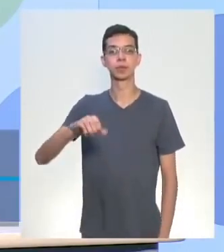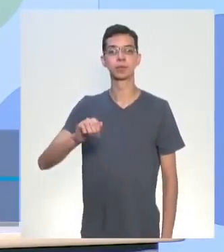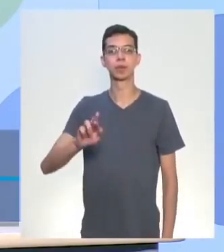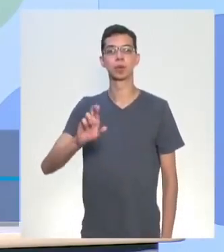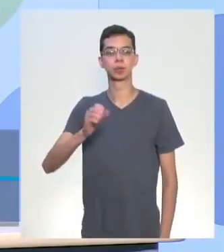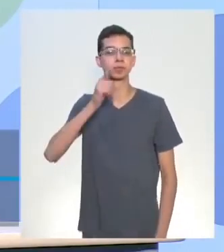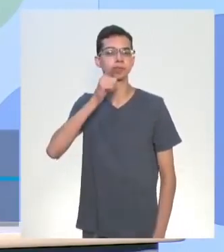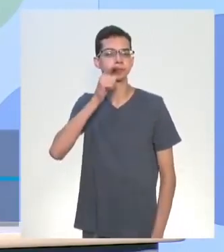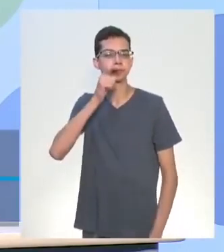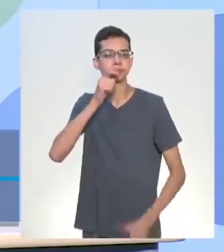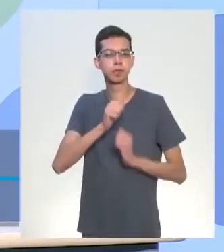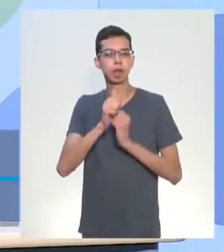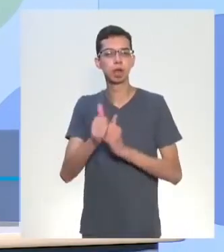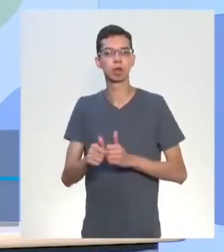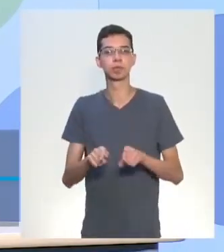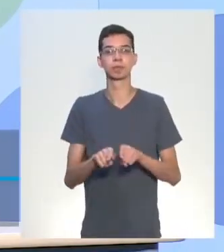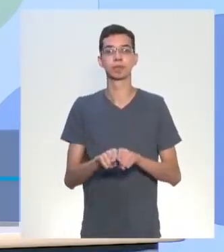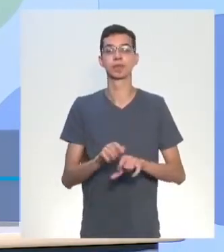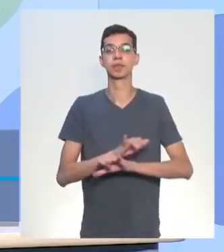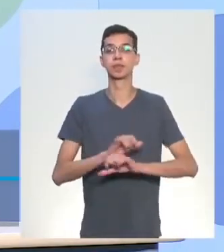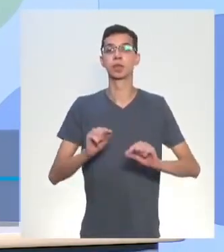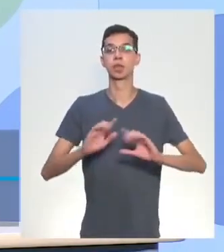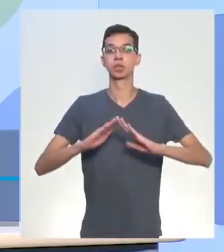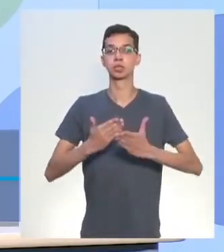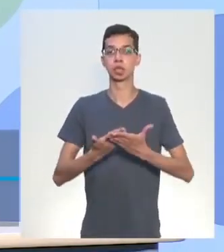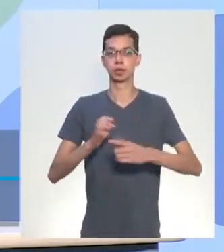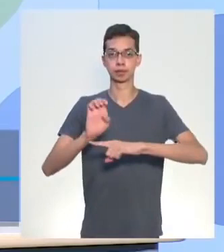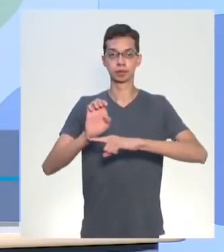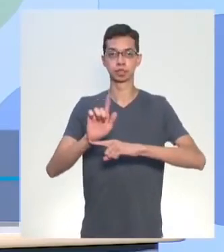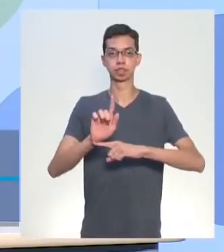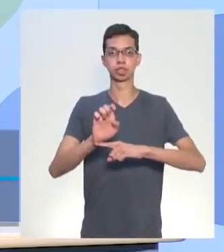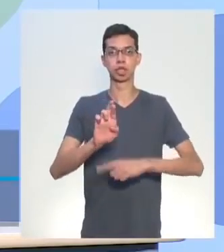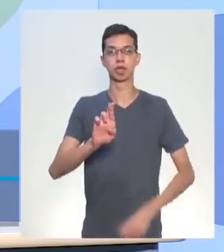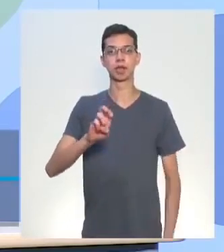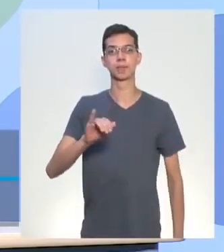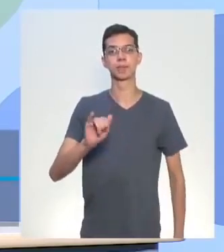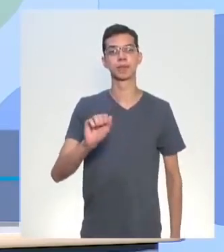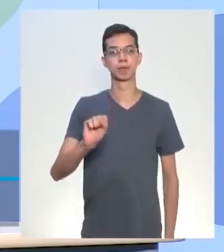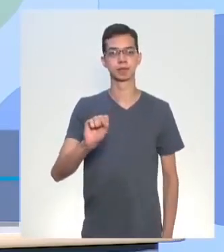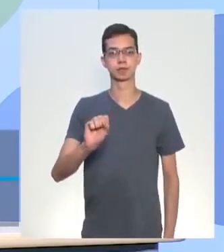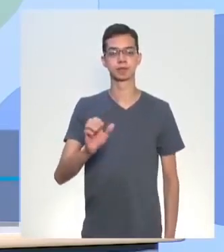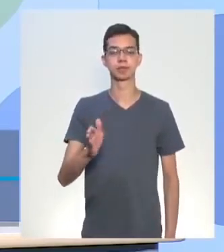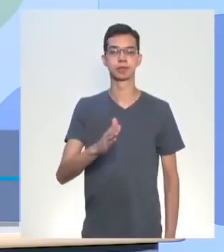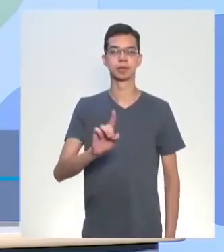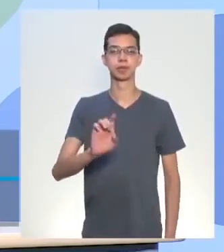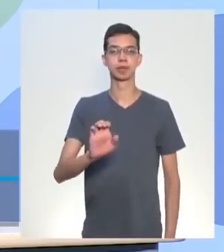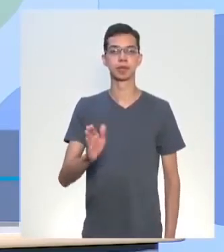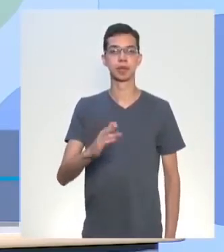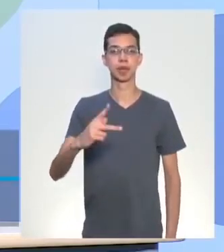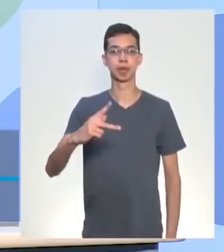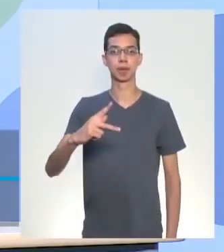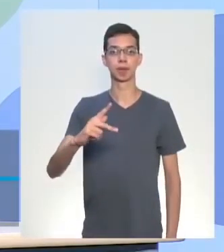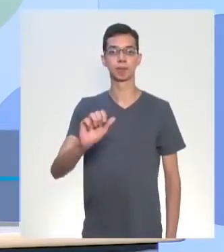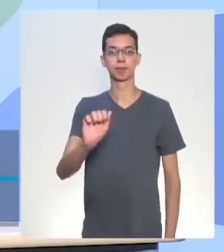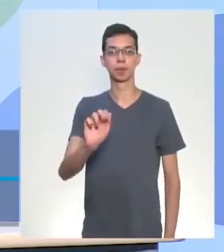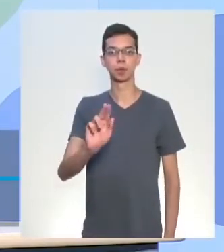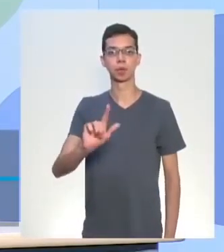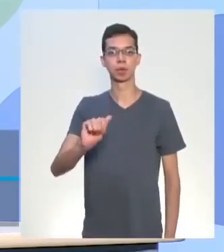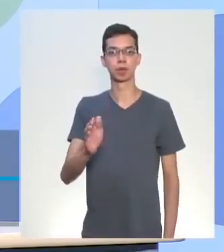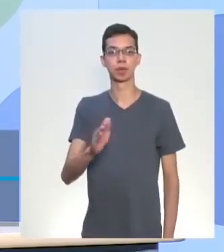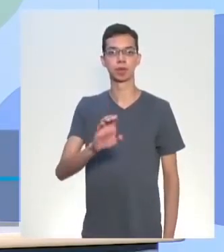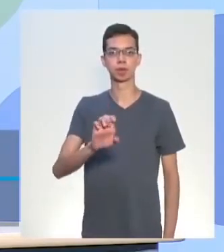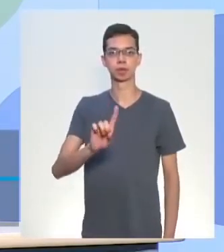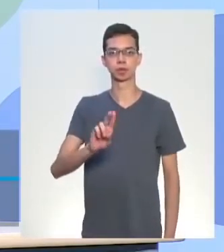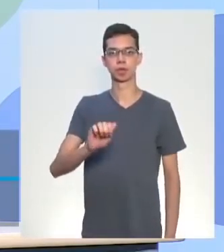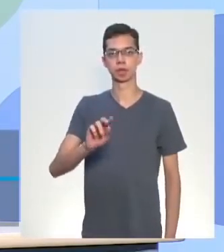a aula aqui, tá bem? Mandando as respostas. Escola Estadual Jeremias, tá? Jeremias de Paula Eduardo, é de Monte